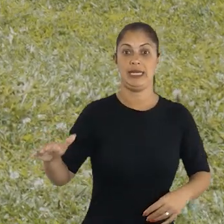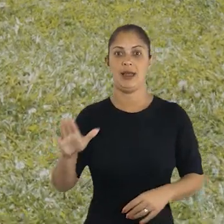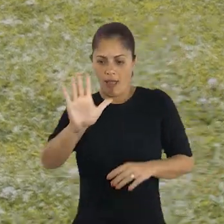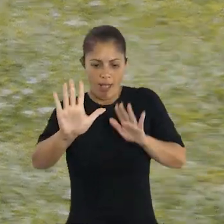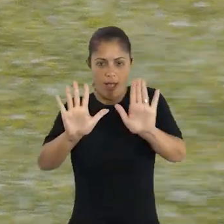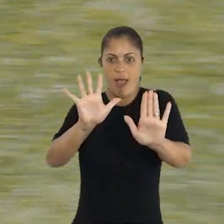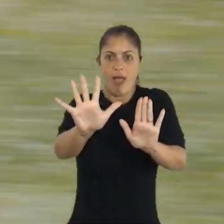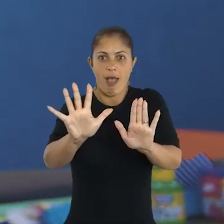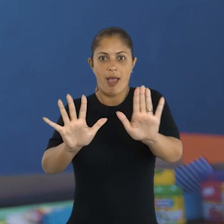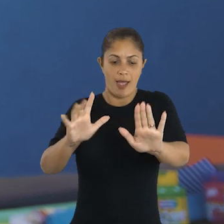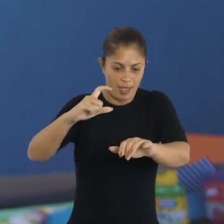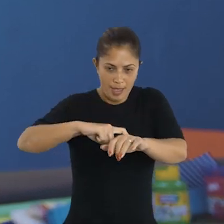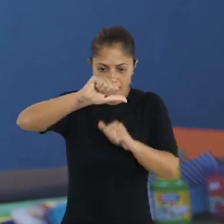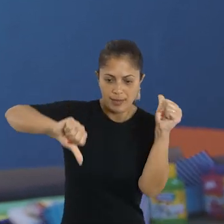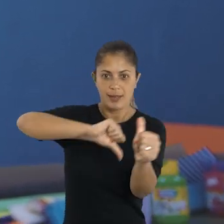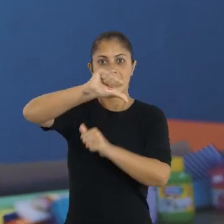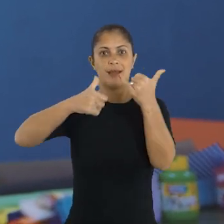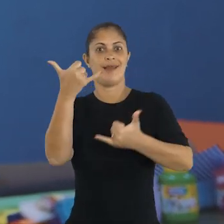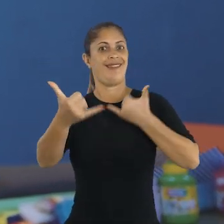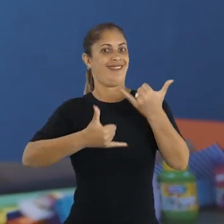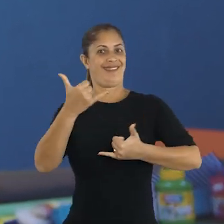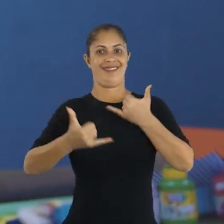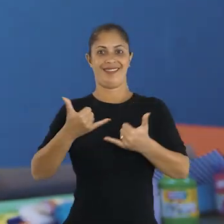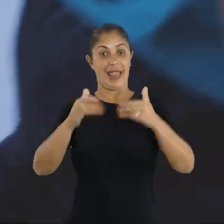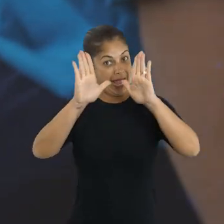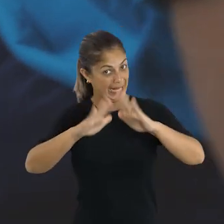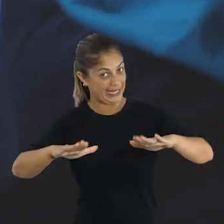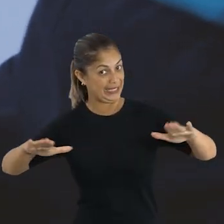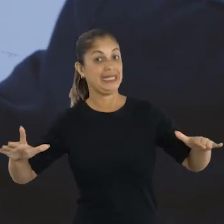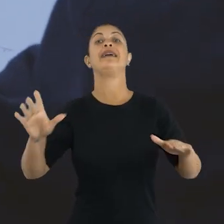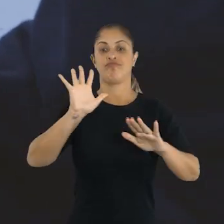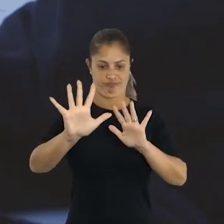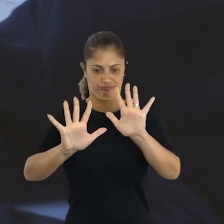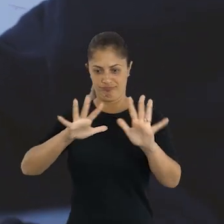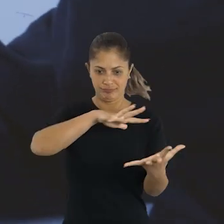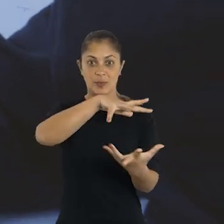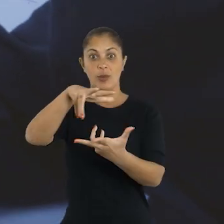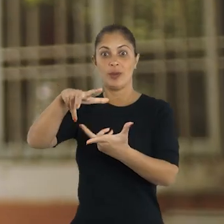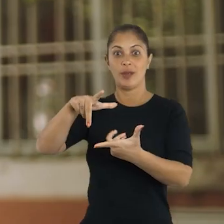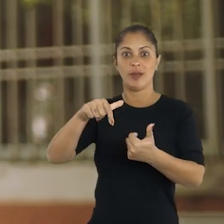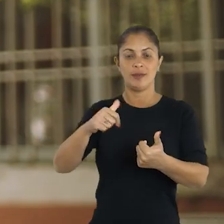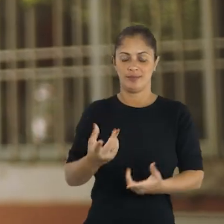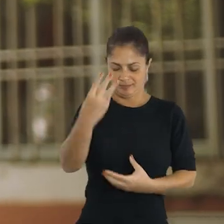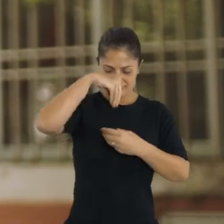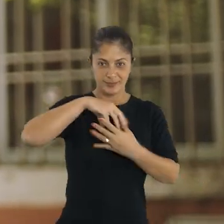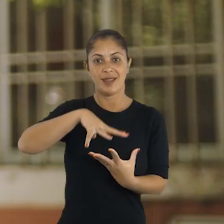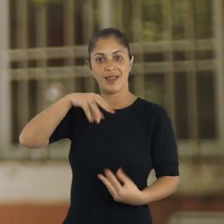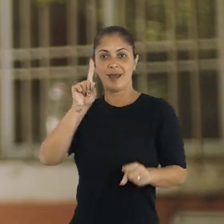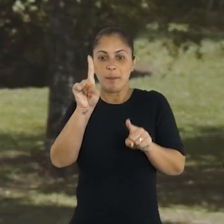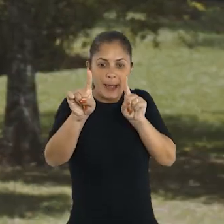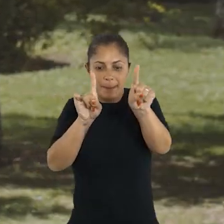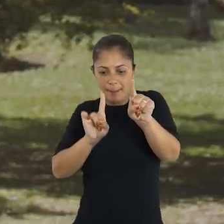Tudo que a criança toca, na hora vira brinquedo. A criança toca o mundo com a alma e com